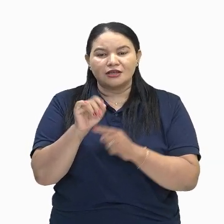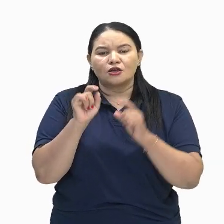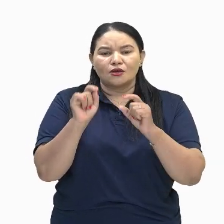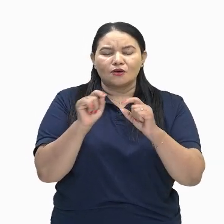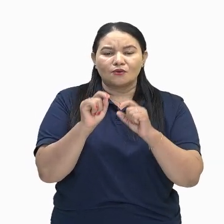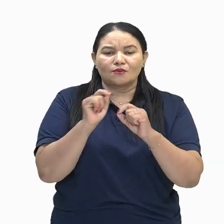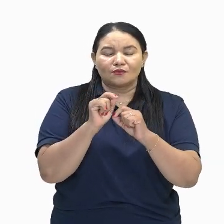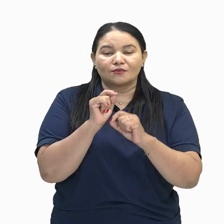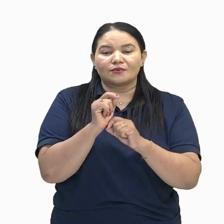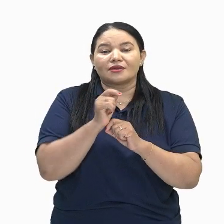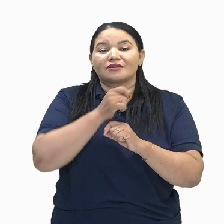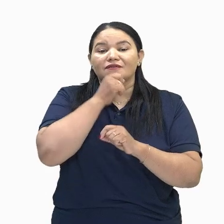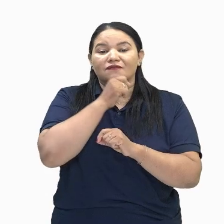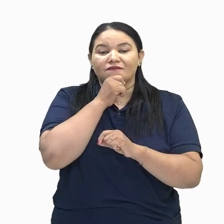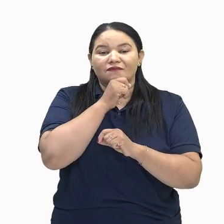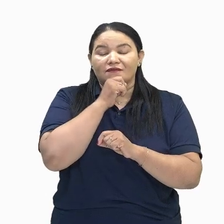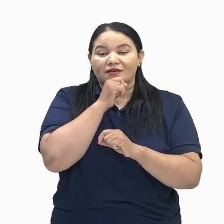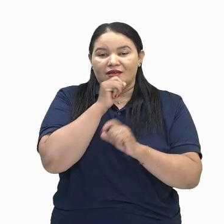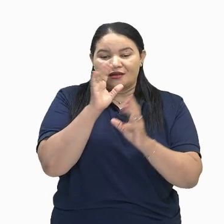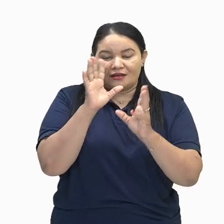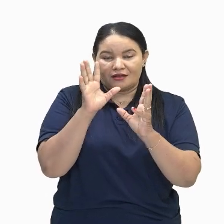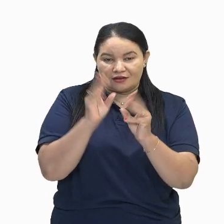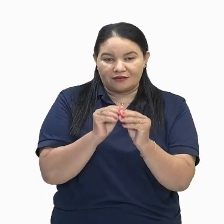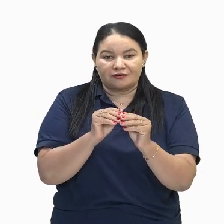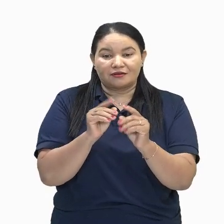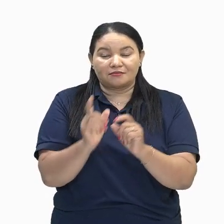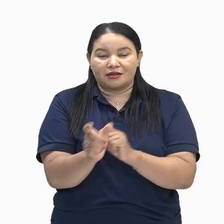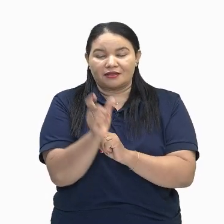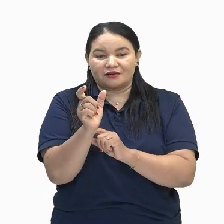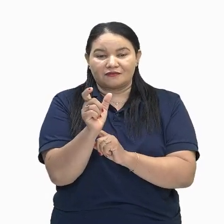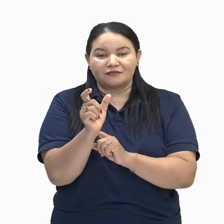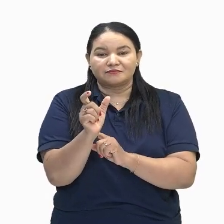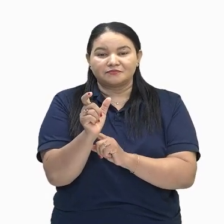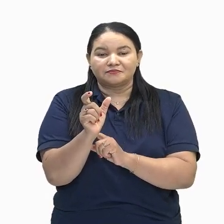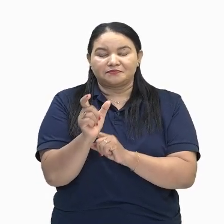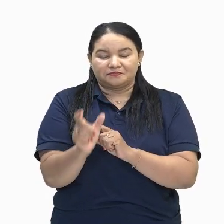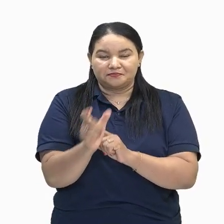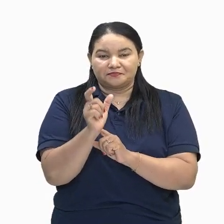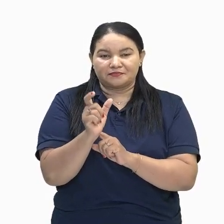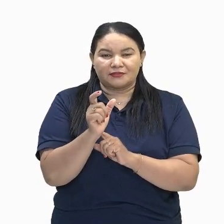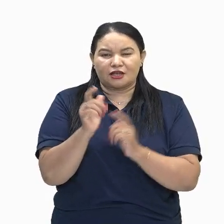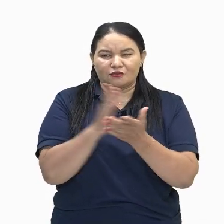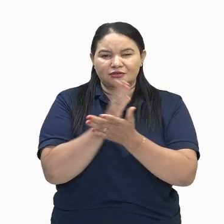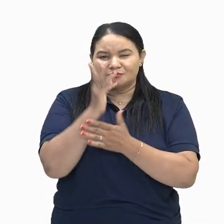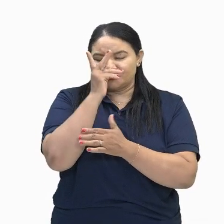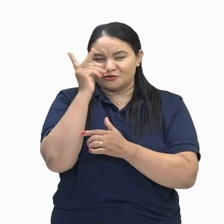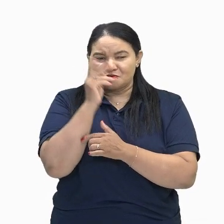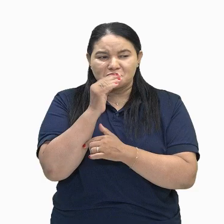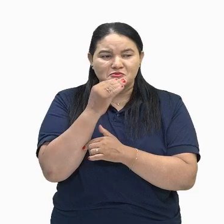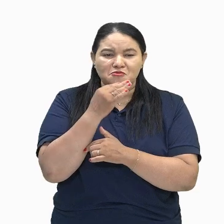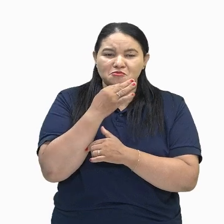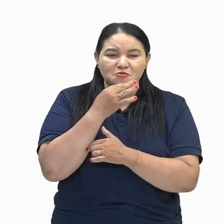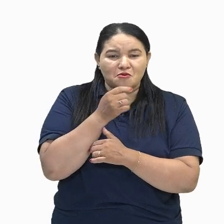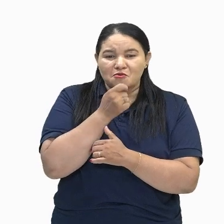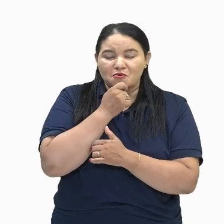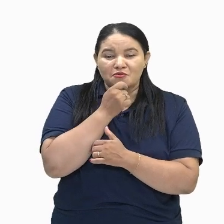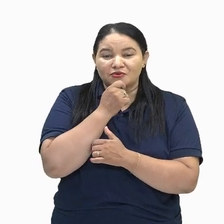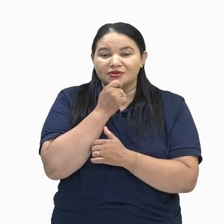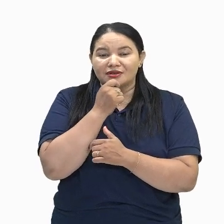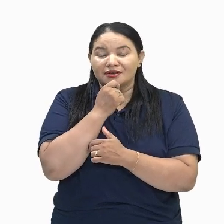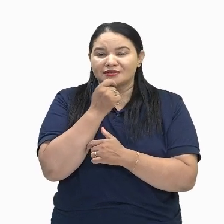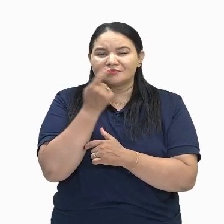completamente abreviada, que as pessoas que não conhecem esse tipo de